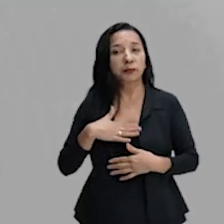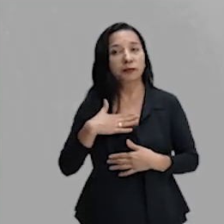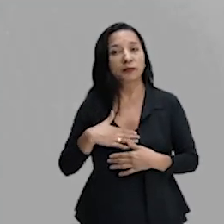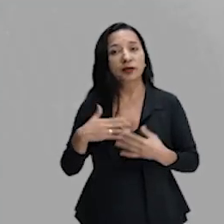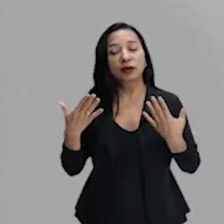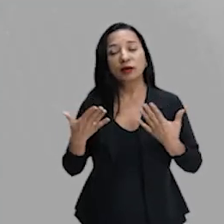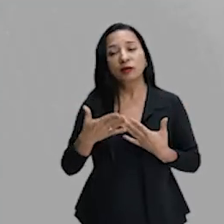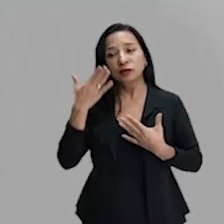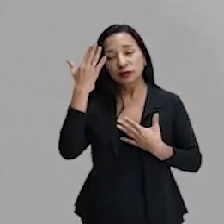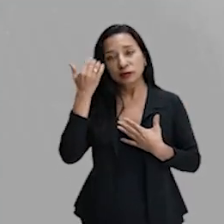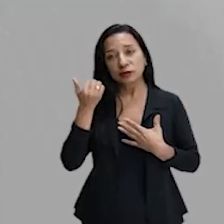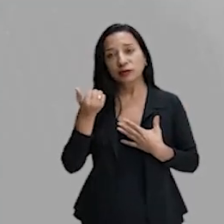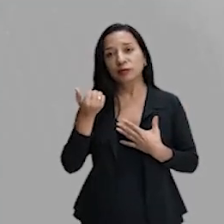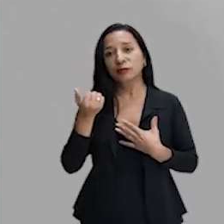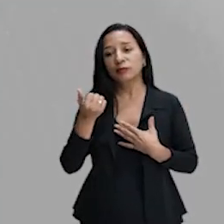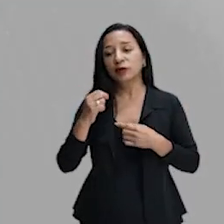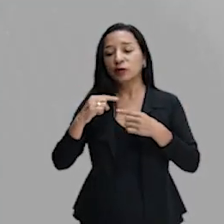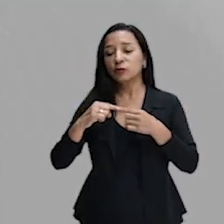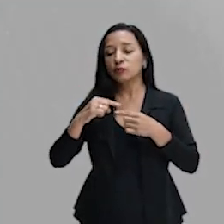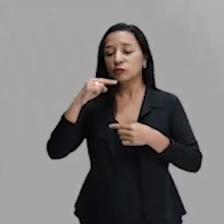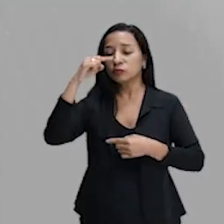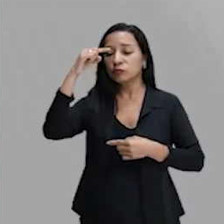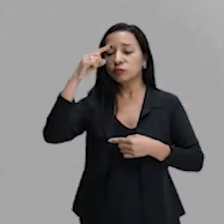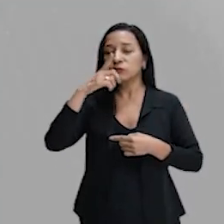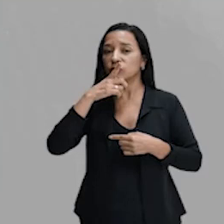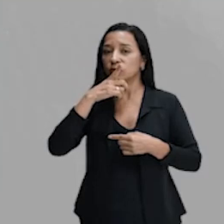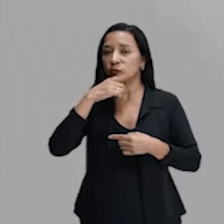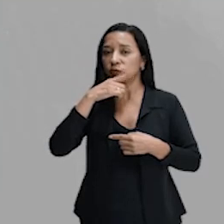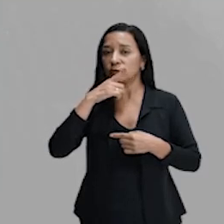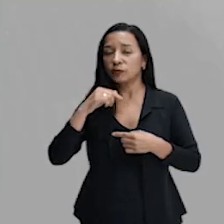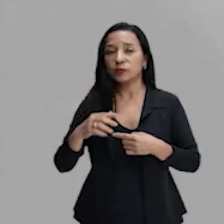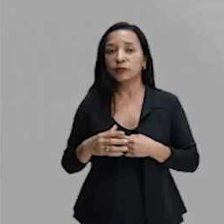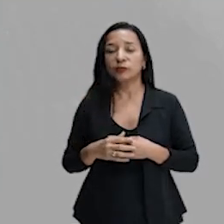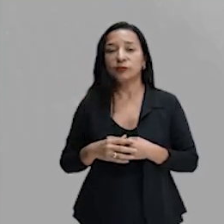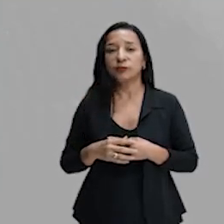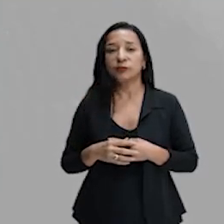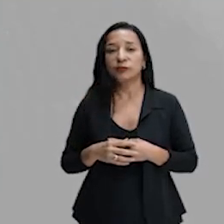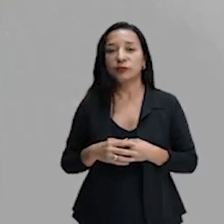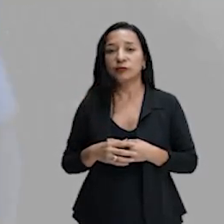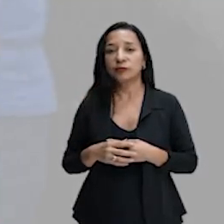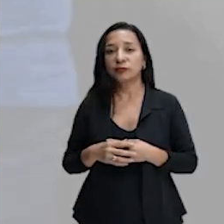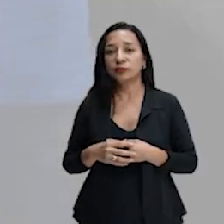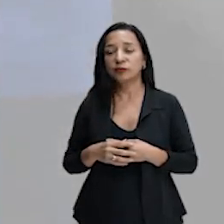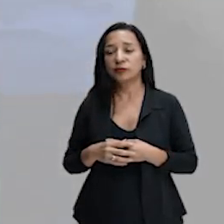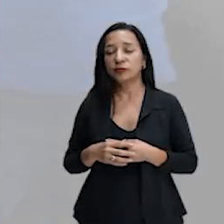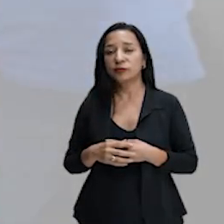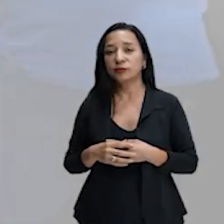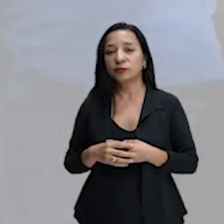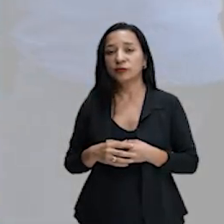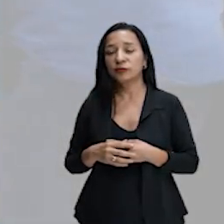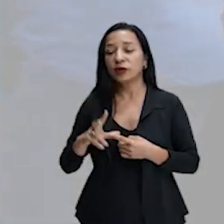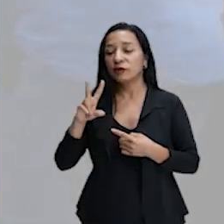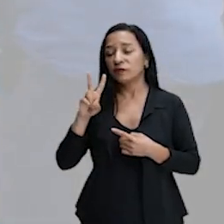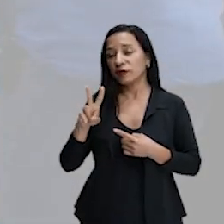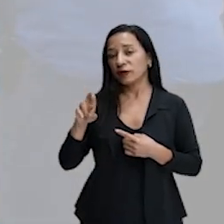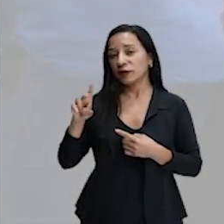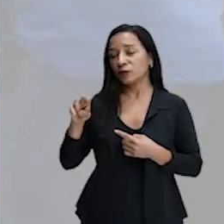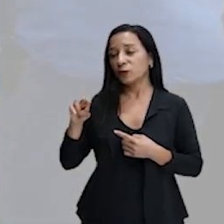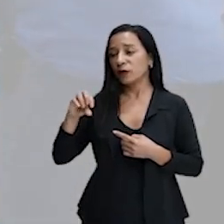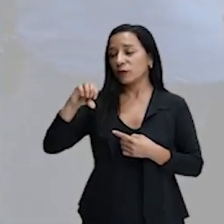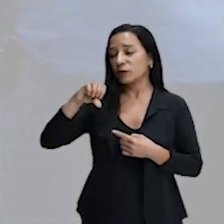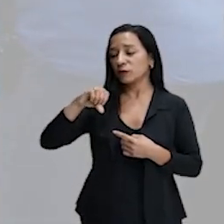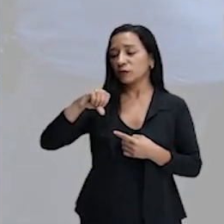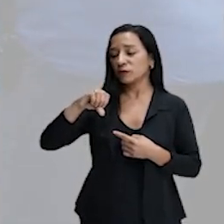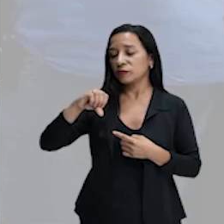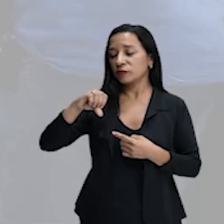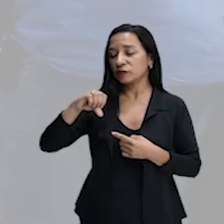ele quer saber a capacidade né saber a capacidade V pegar esse 96 certo e vou multiplicar